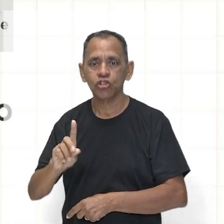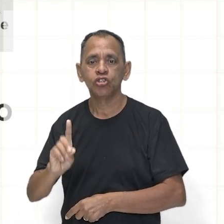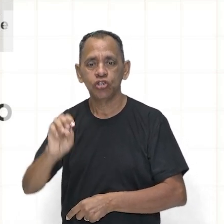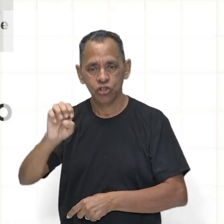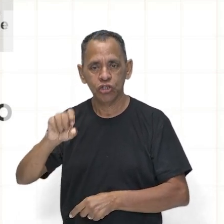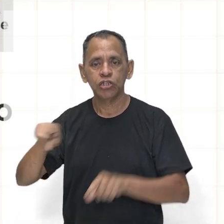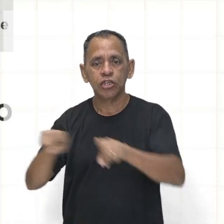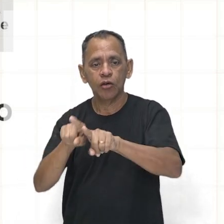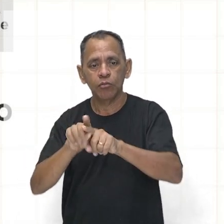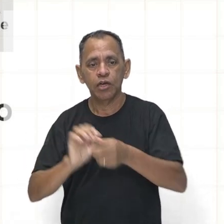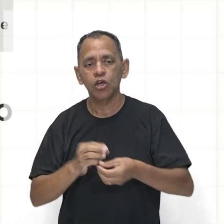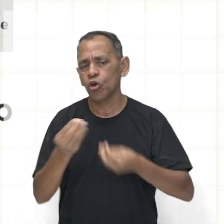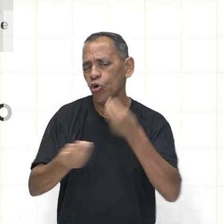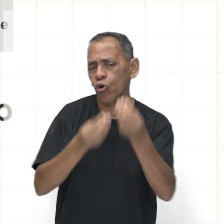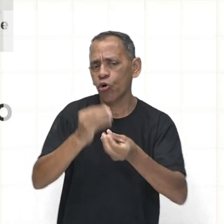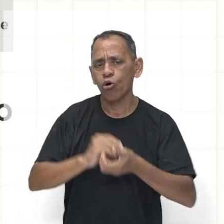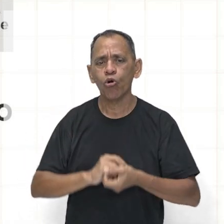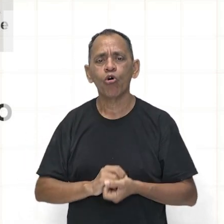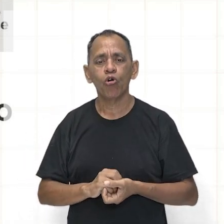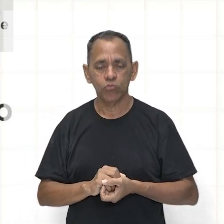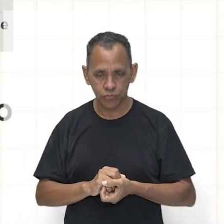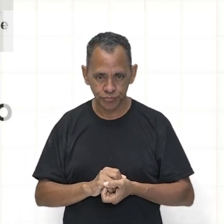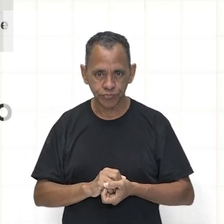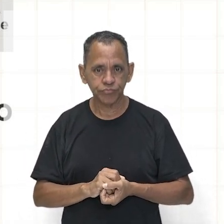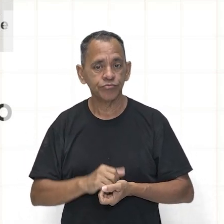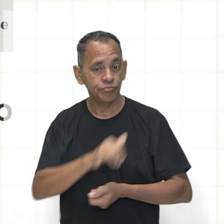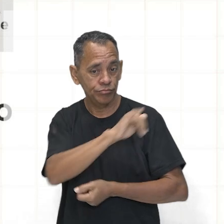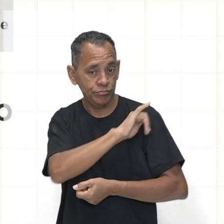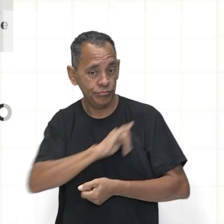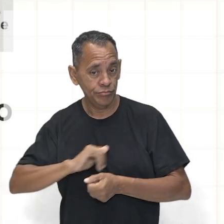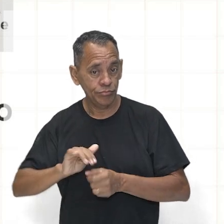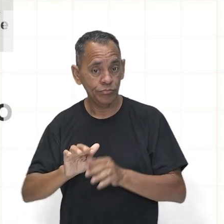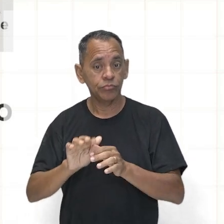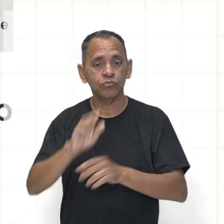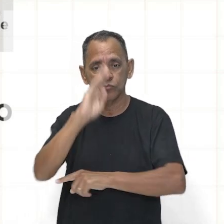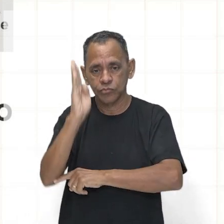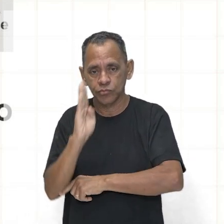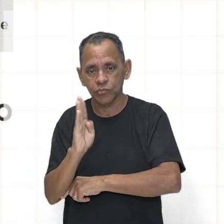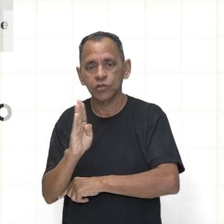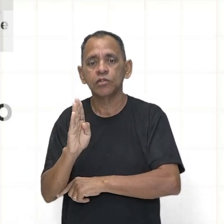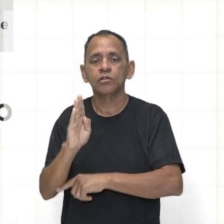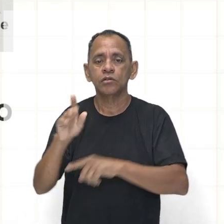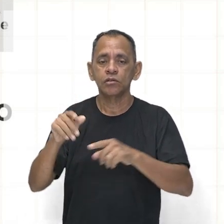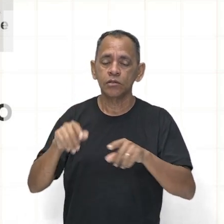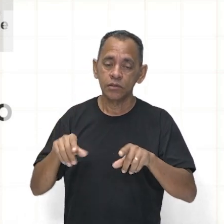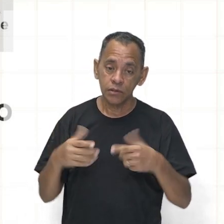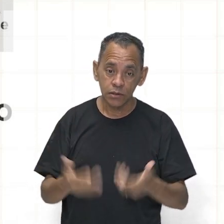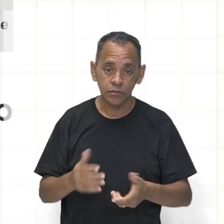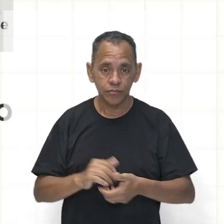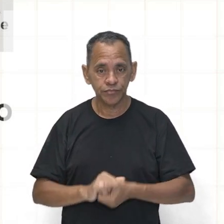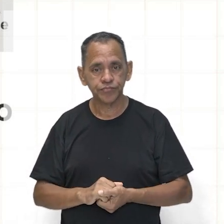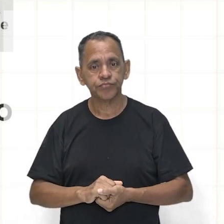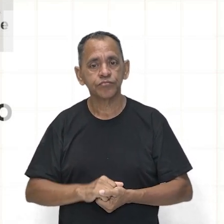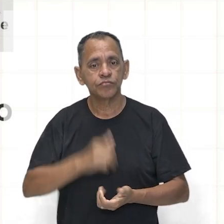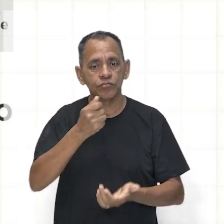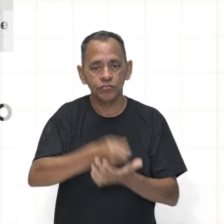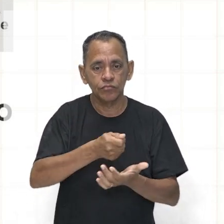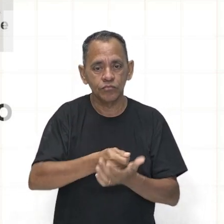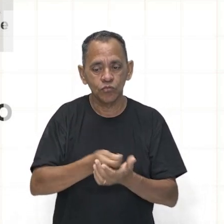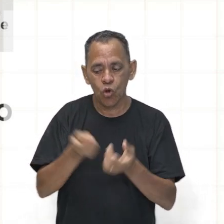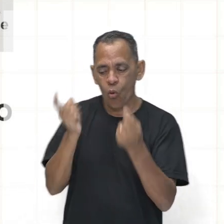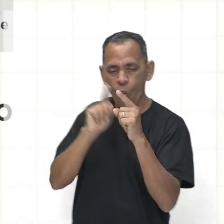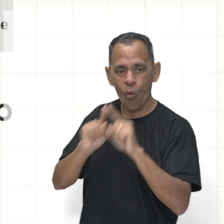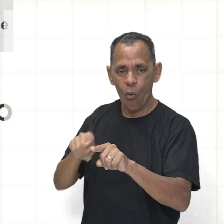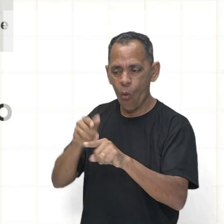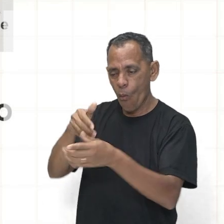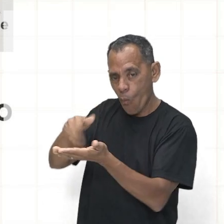externos, em qual estavam ali inseridos o Império Brasileiro. e ele vai ser demitido por quem? Por ordem